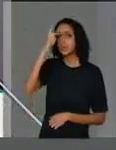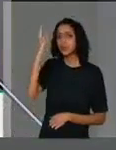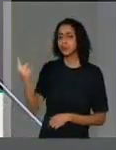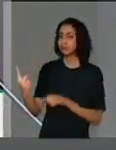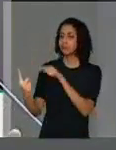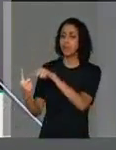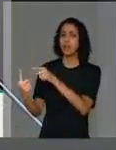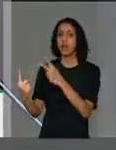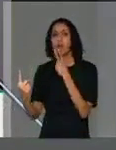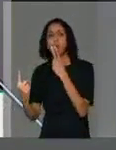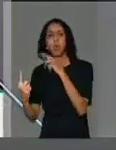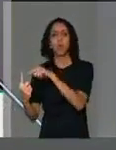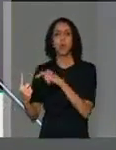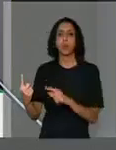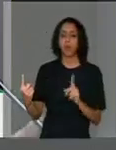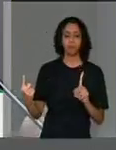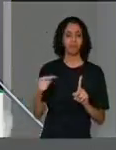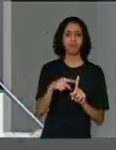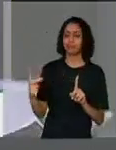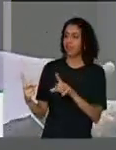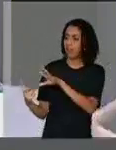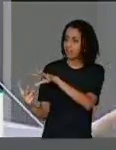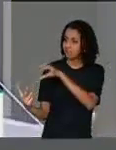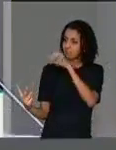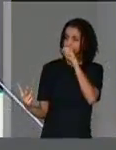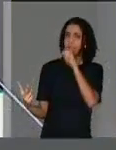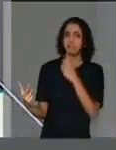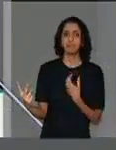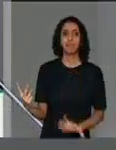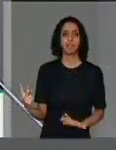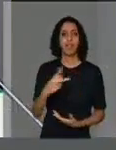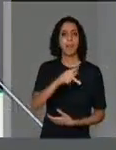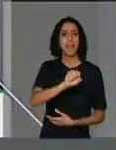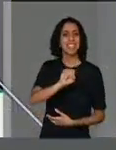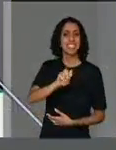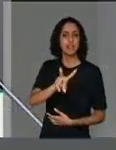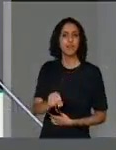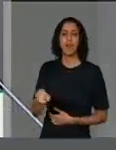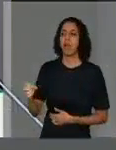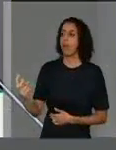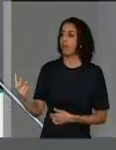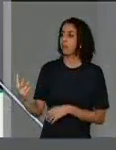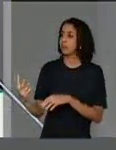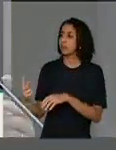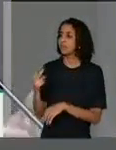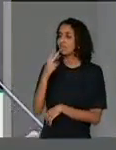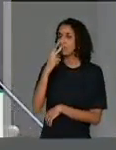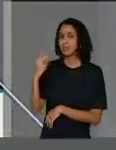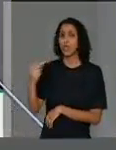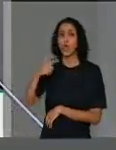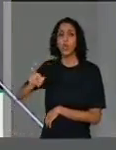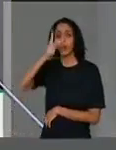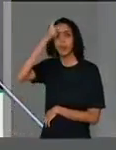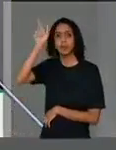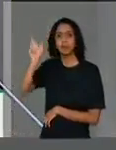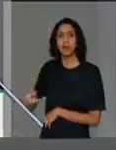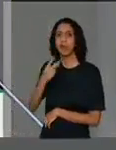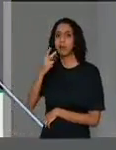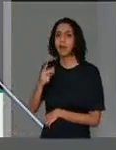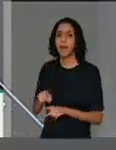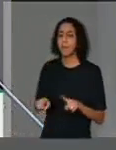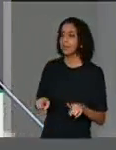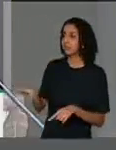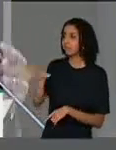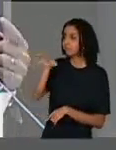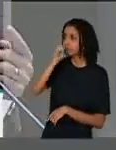é? Portanto, o consumo passivo, digamos assim, tem risco aumentado de desenvolver